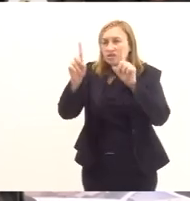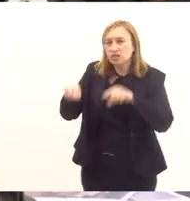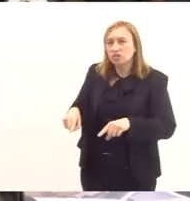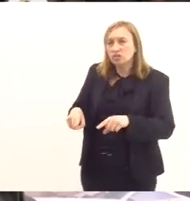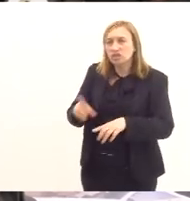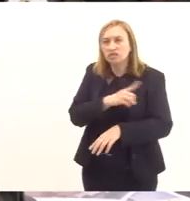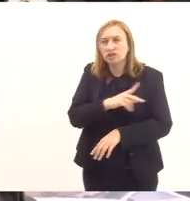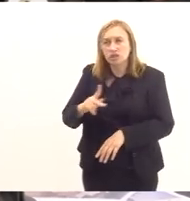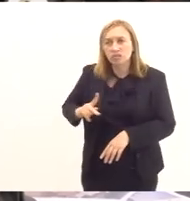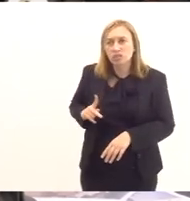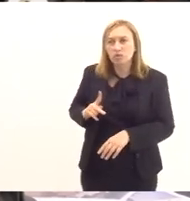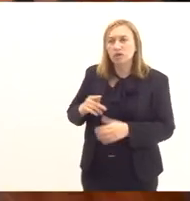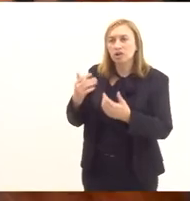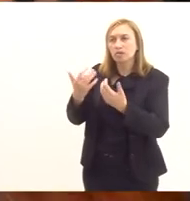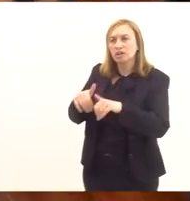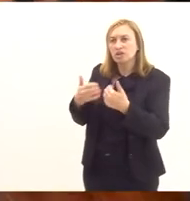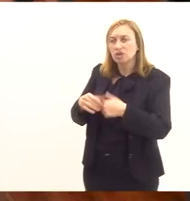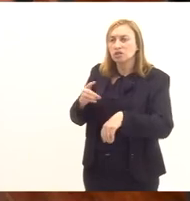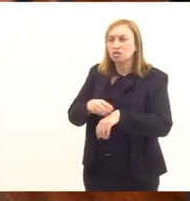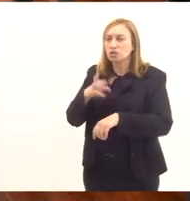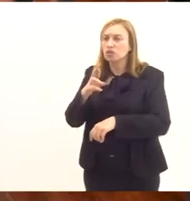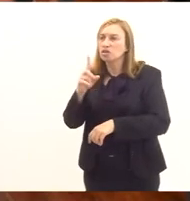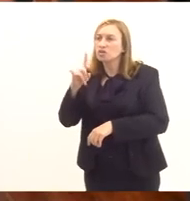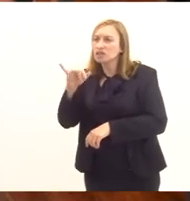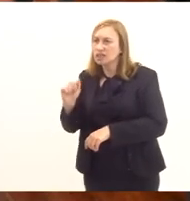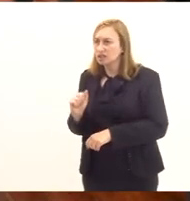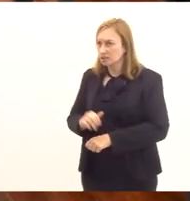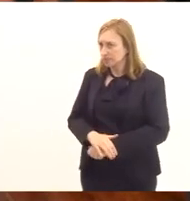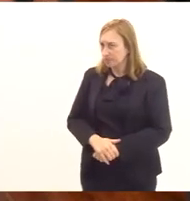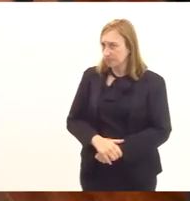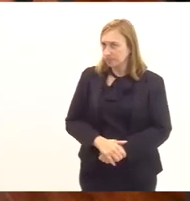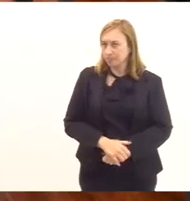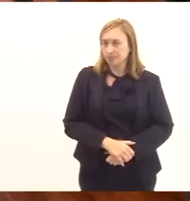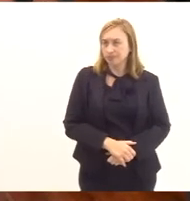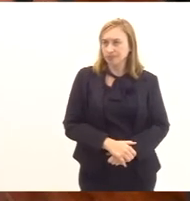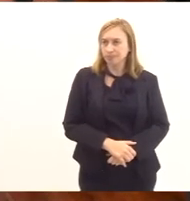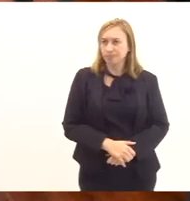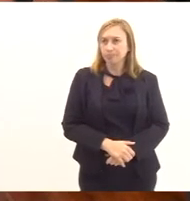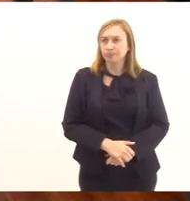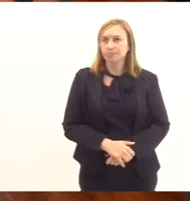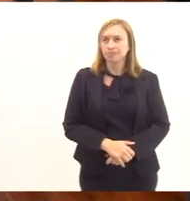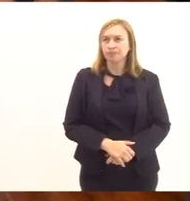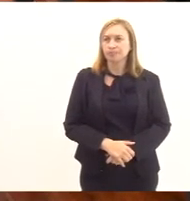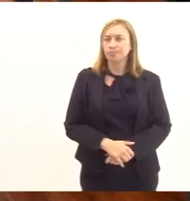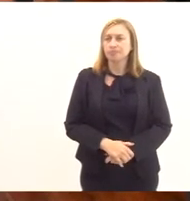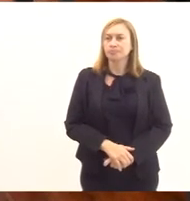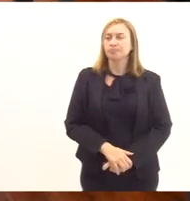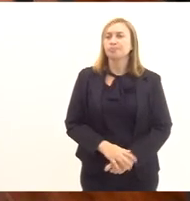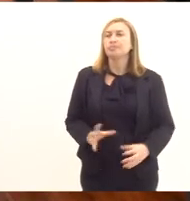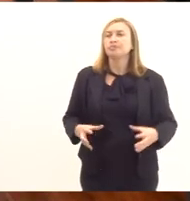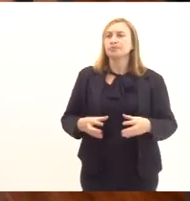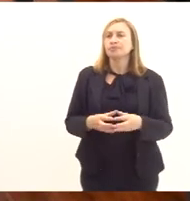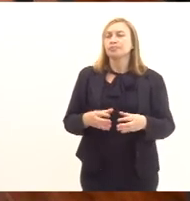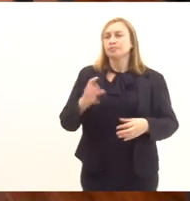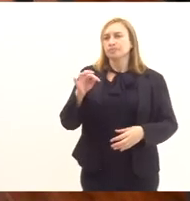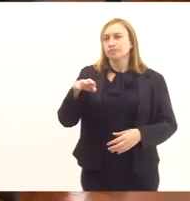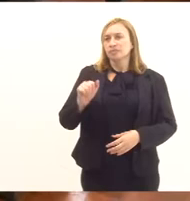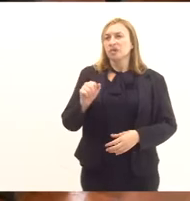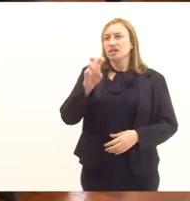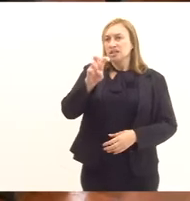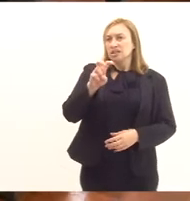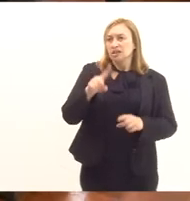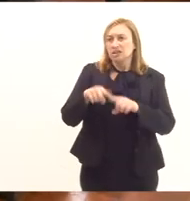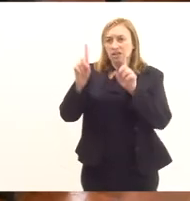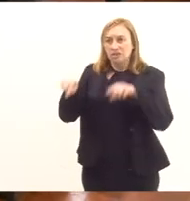tem a Defensoria Pública de Petrópolis autor Luciana a e a tutela coletiva de Petrópolis tem cinco